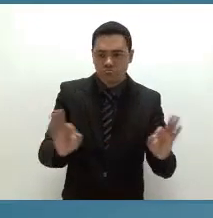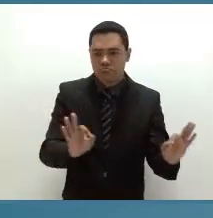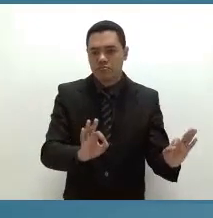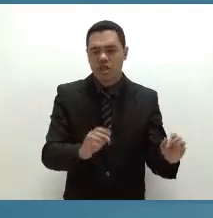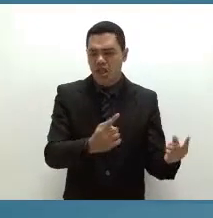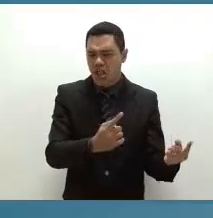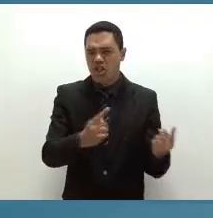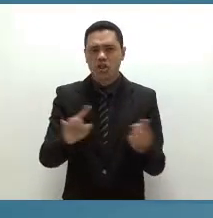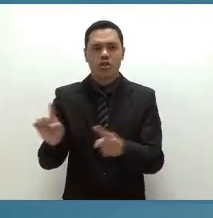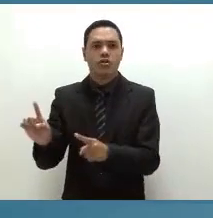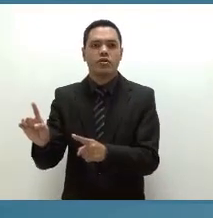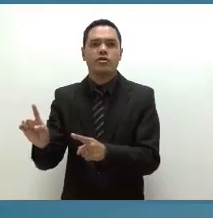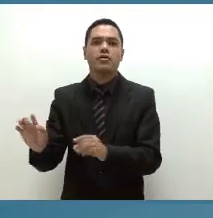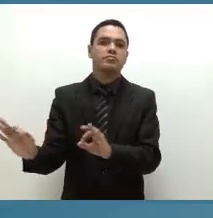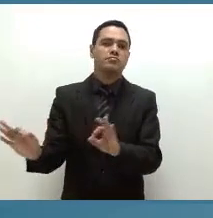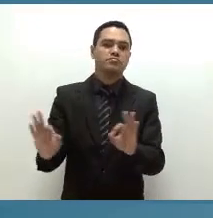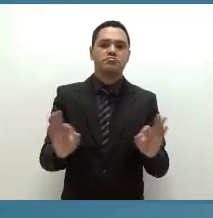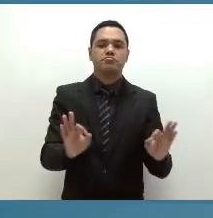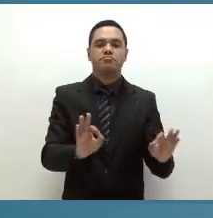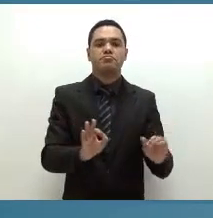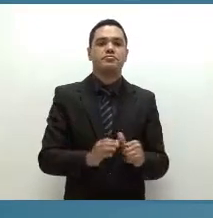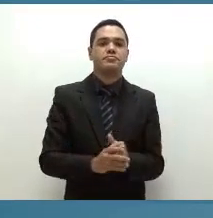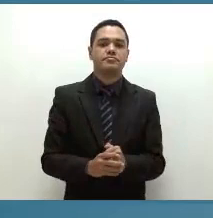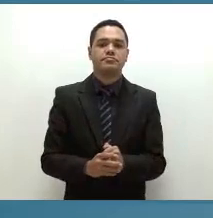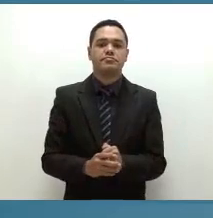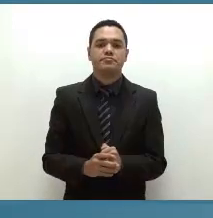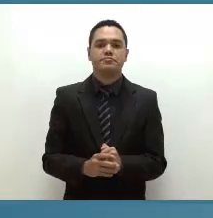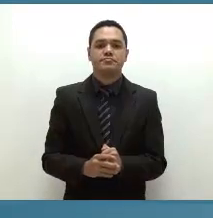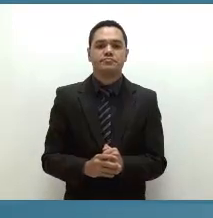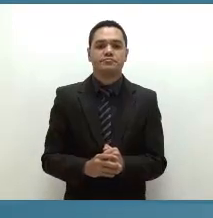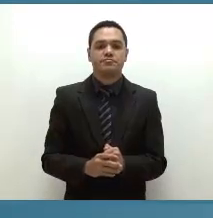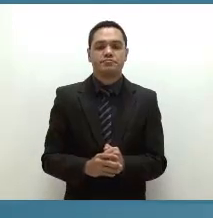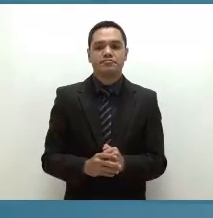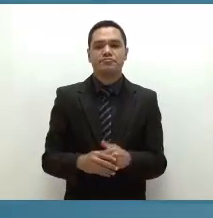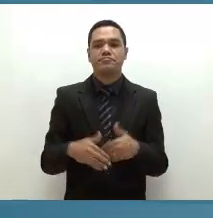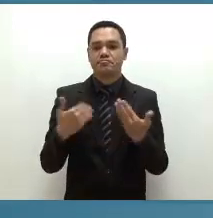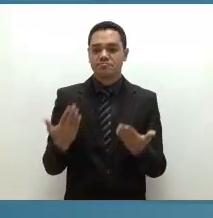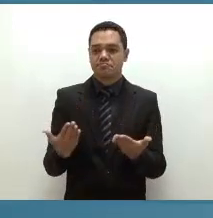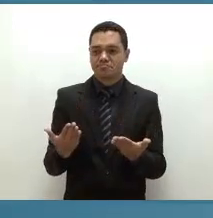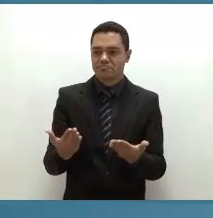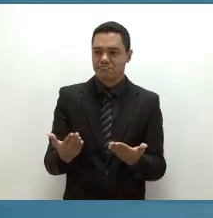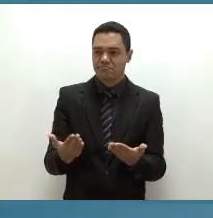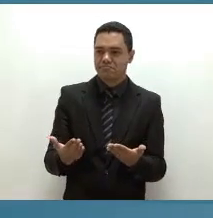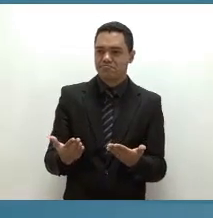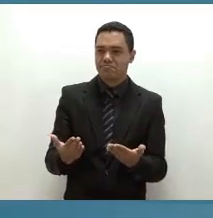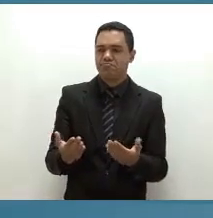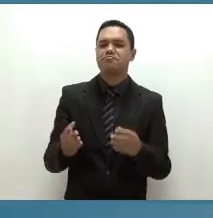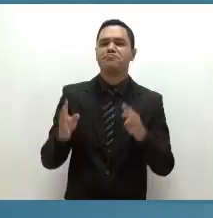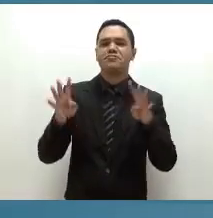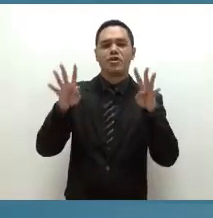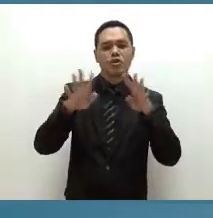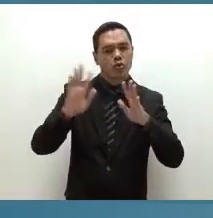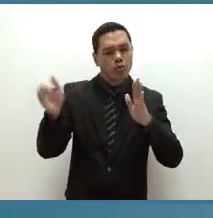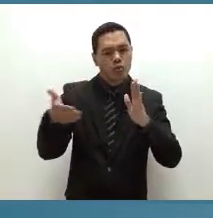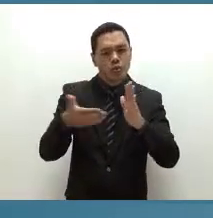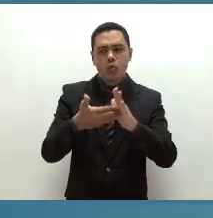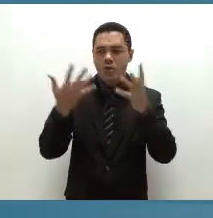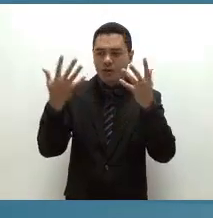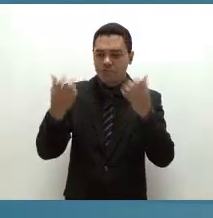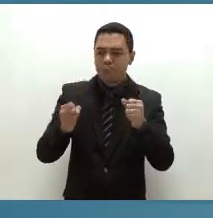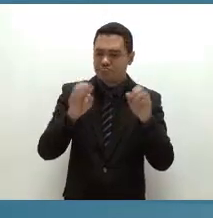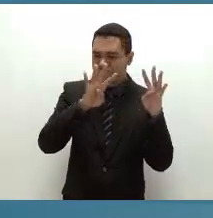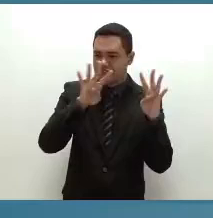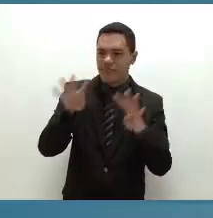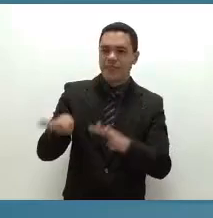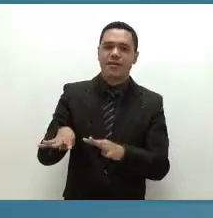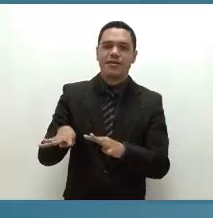contrária dos membros desta corte, fique eleito por aclamação, o desembargador